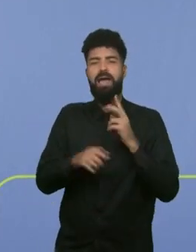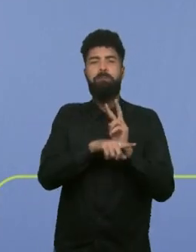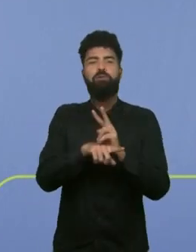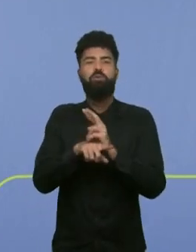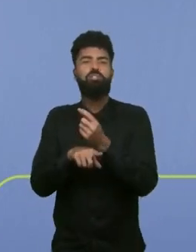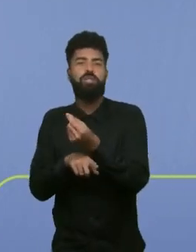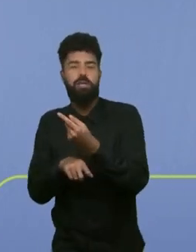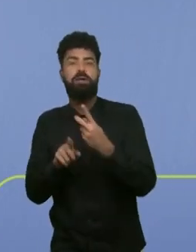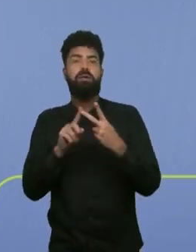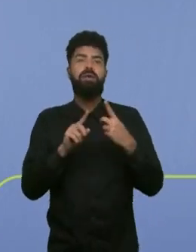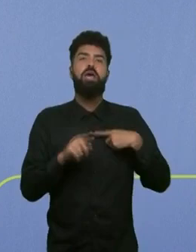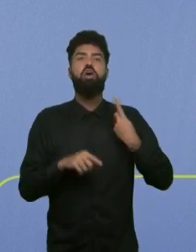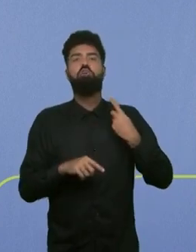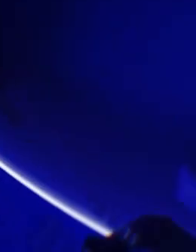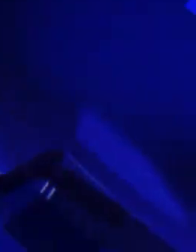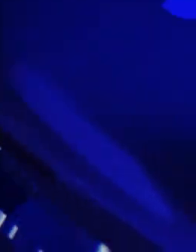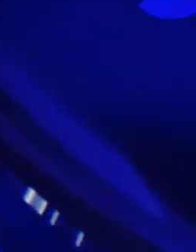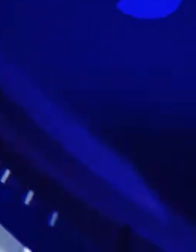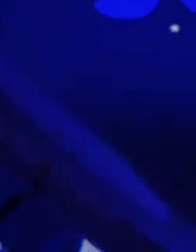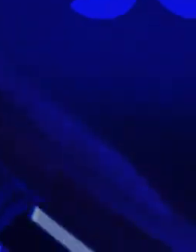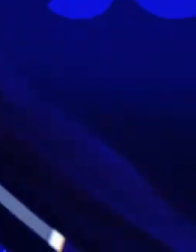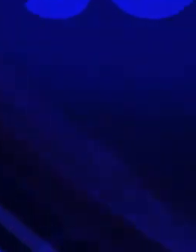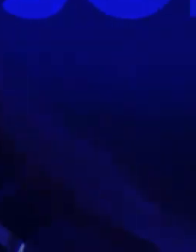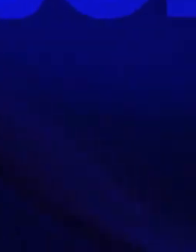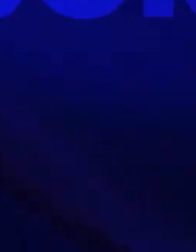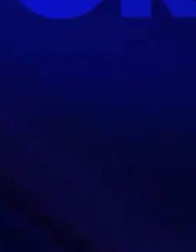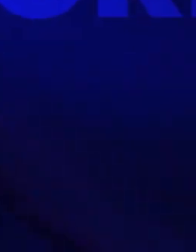agiotagem e jogos ilícitos.